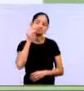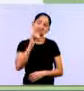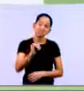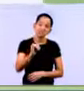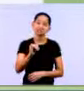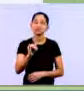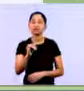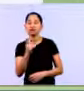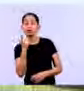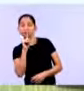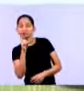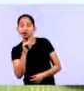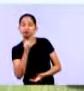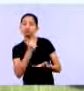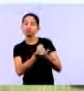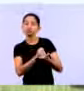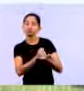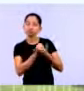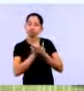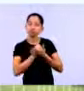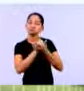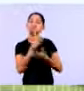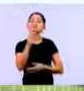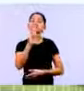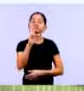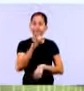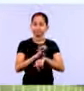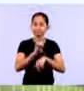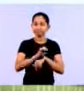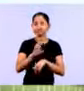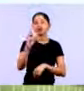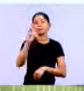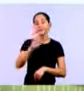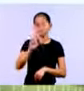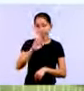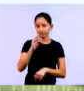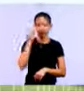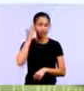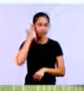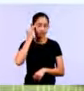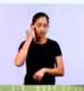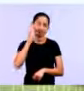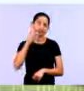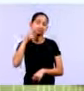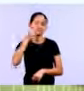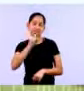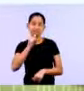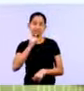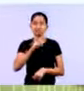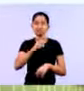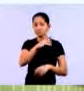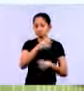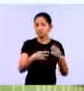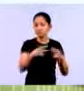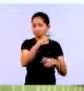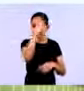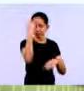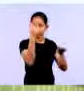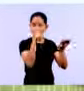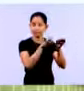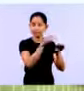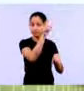ela é favorável ao sujeito passivo ou se ela é favorável ao ente político. Se ela for favorável ao sujeito passivo, aí sim